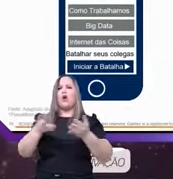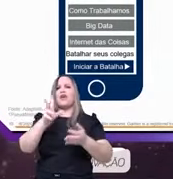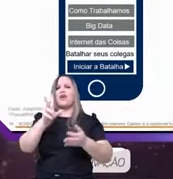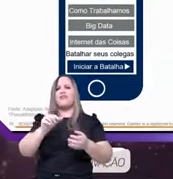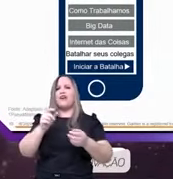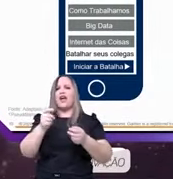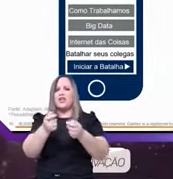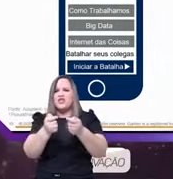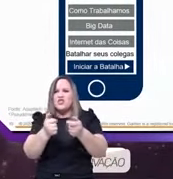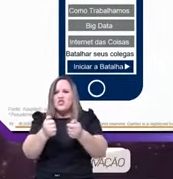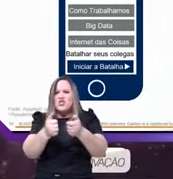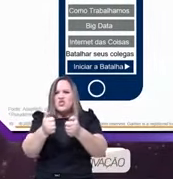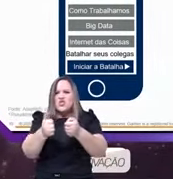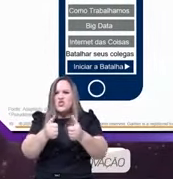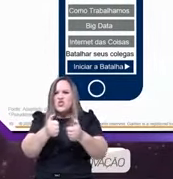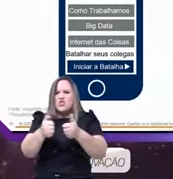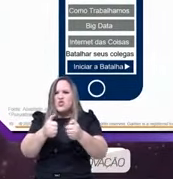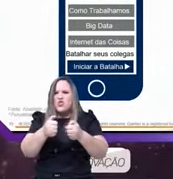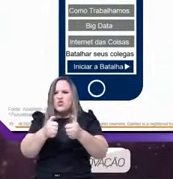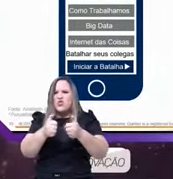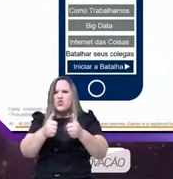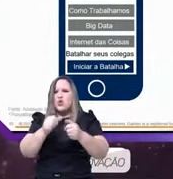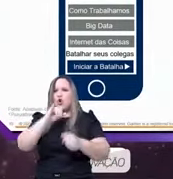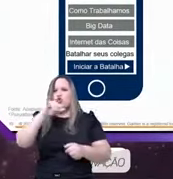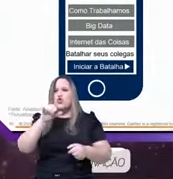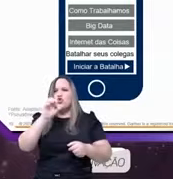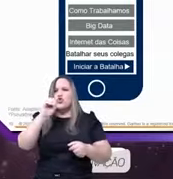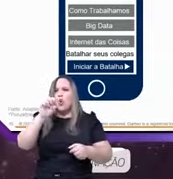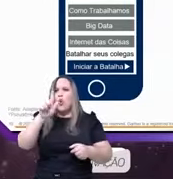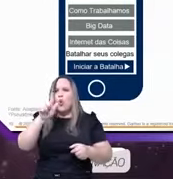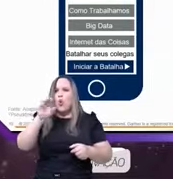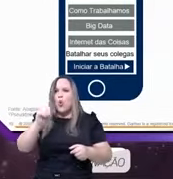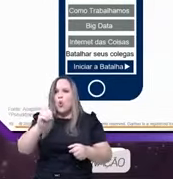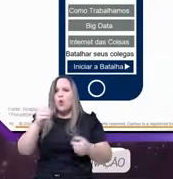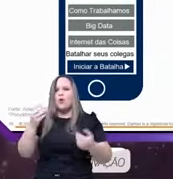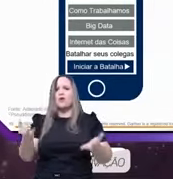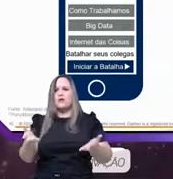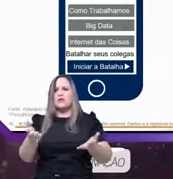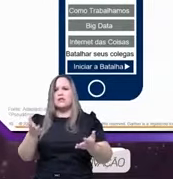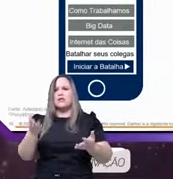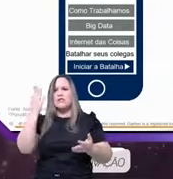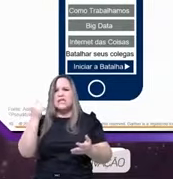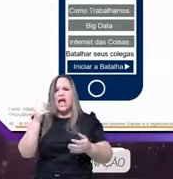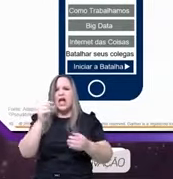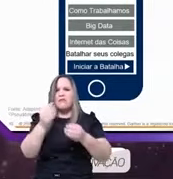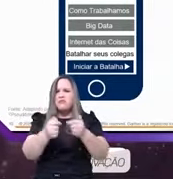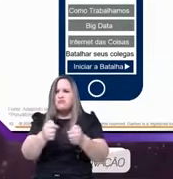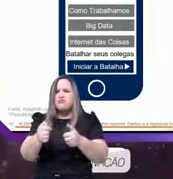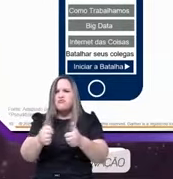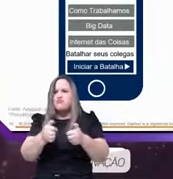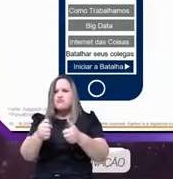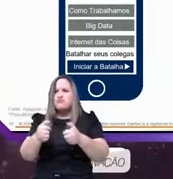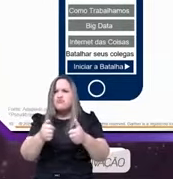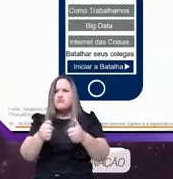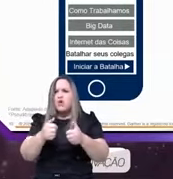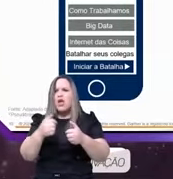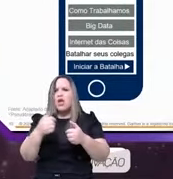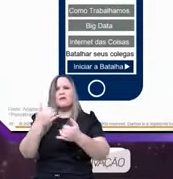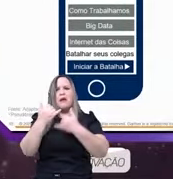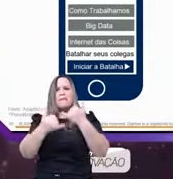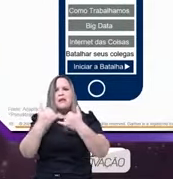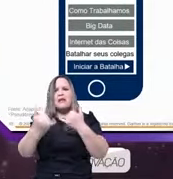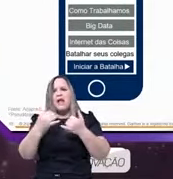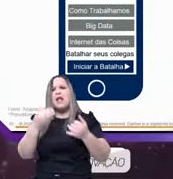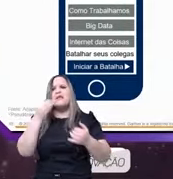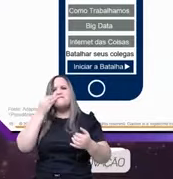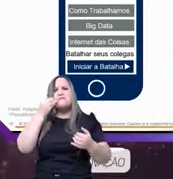sabe o que é cidadão? Você sabe como é que nós trabalhamos? Você sabe o que é um big data? E as pessoas começavam a ter uma